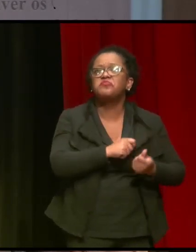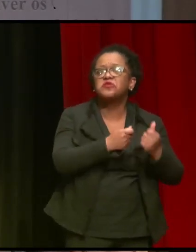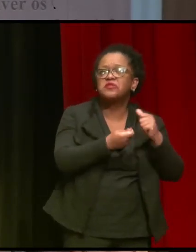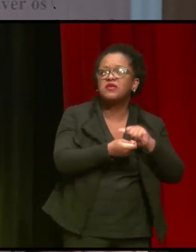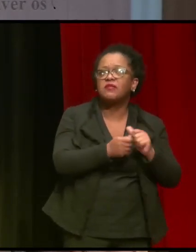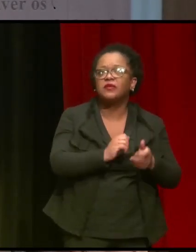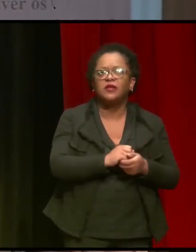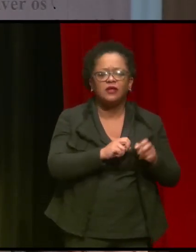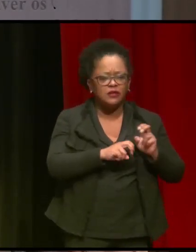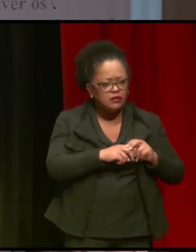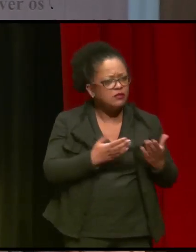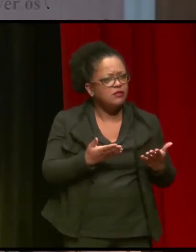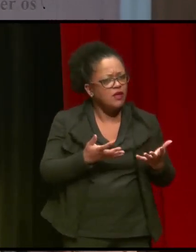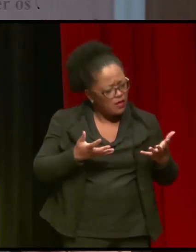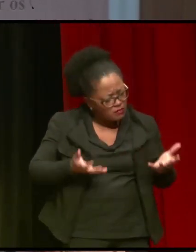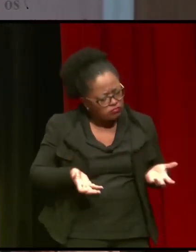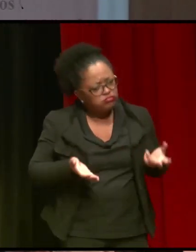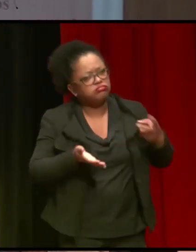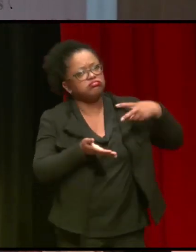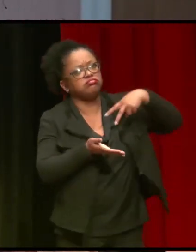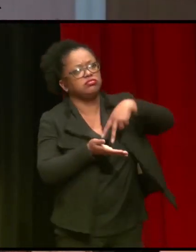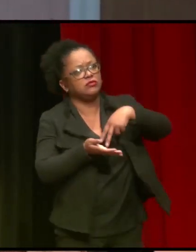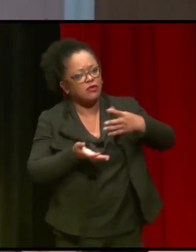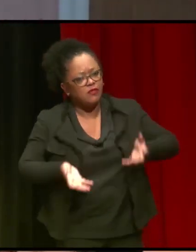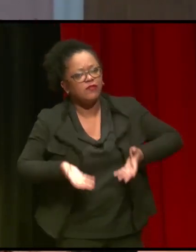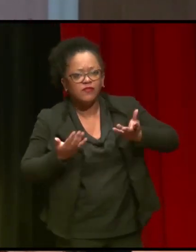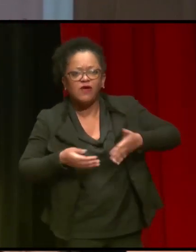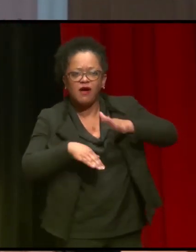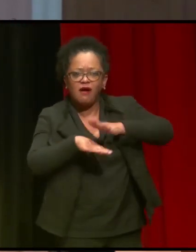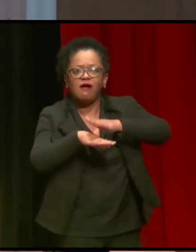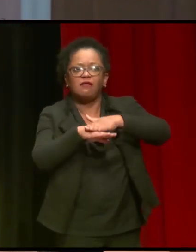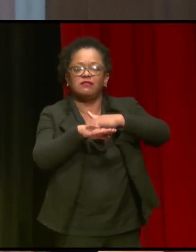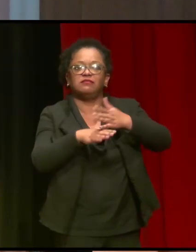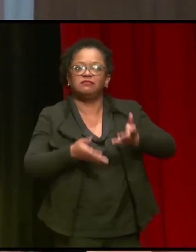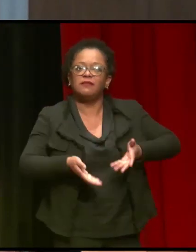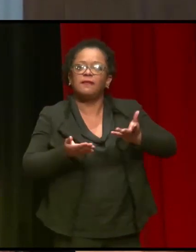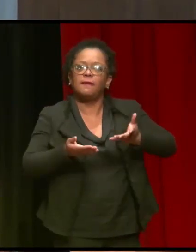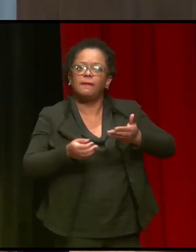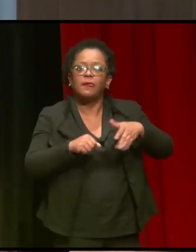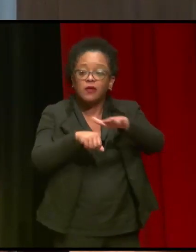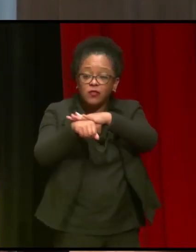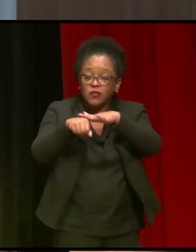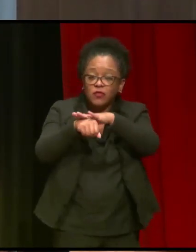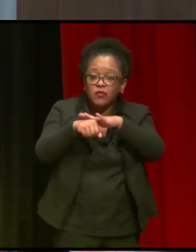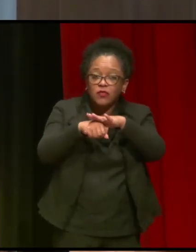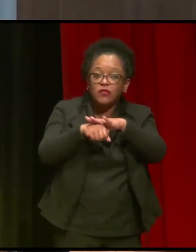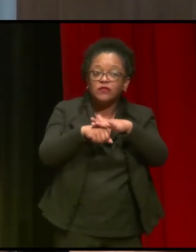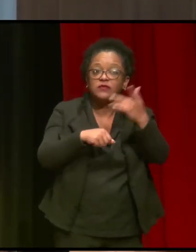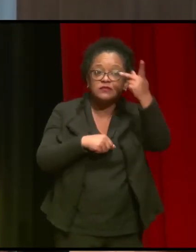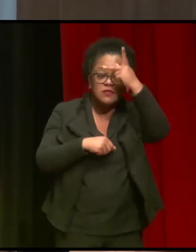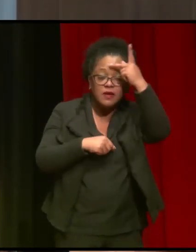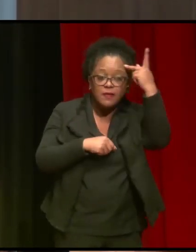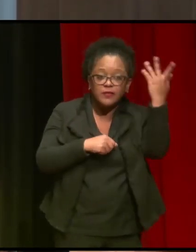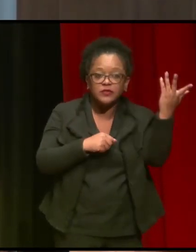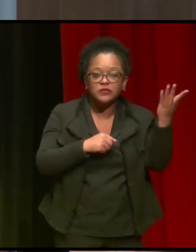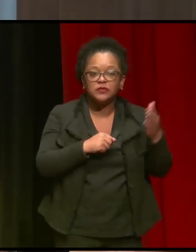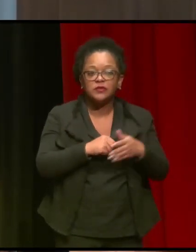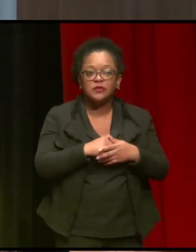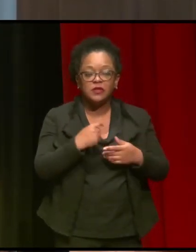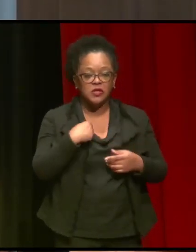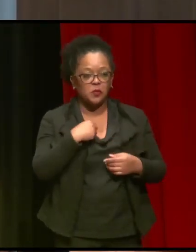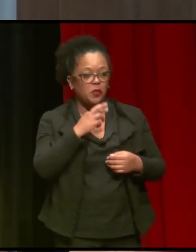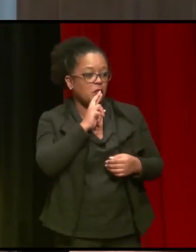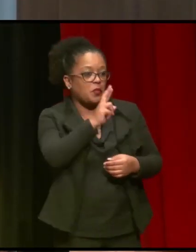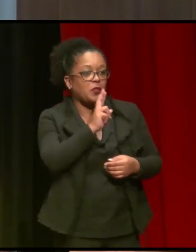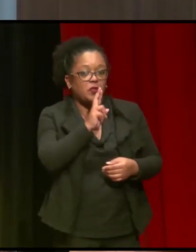canto, rapaz, levanta e faz alguma coisa, rapaz, se mexe, vai falar com o povo. Eu não tenho resposta para tudo, mas eu vou